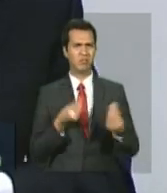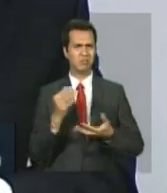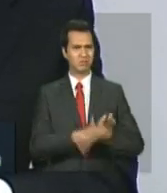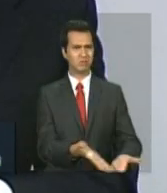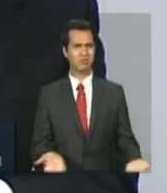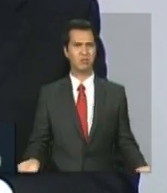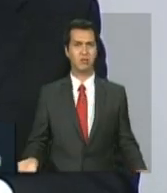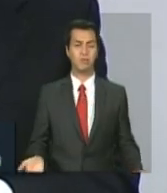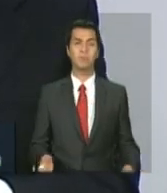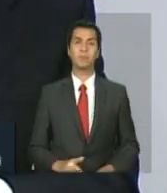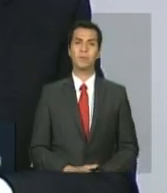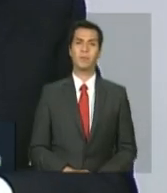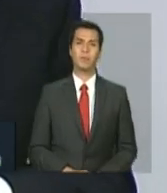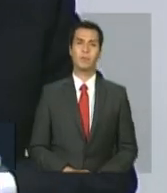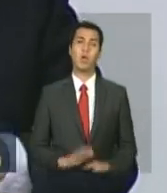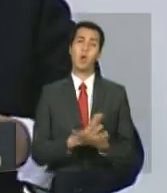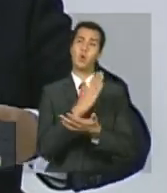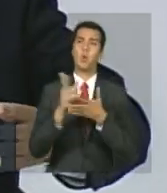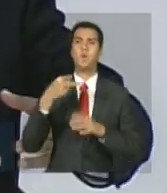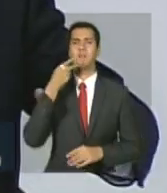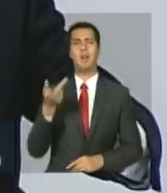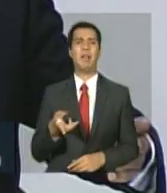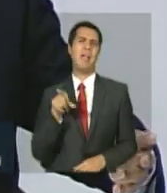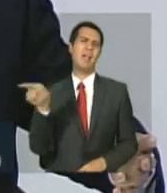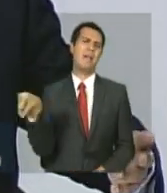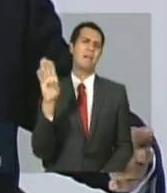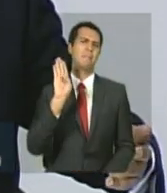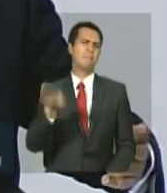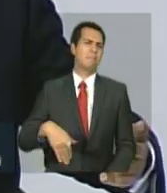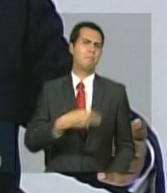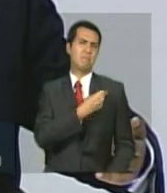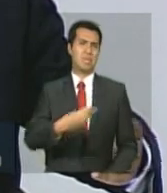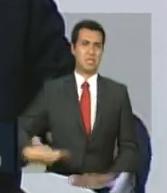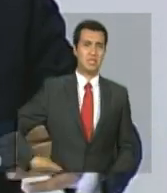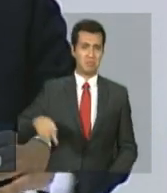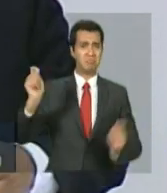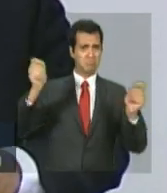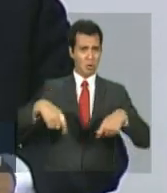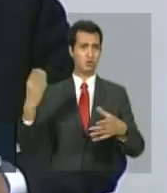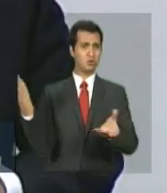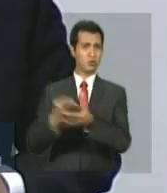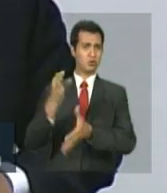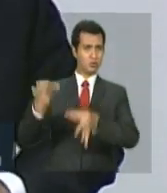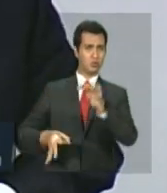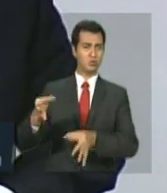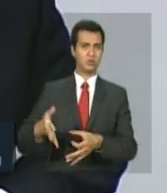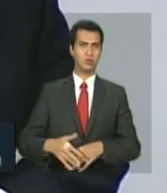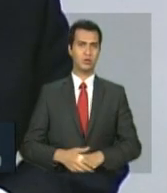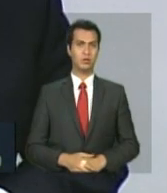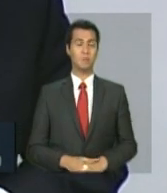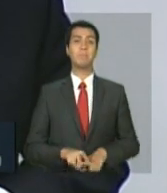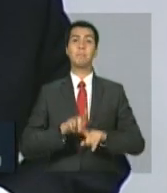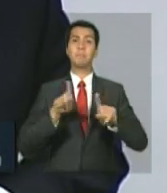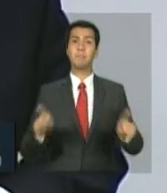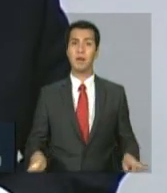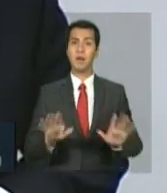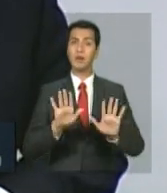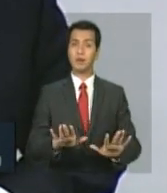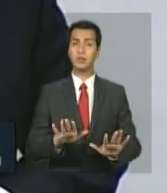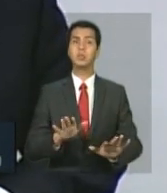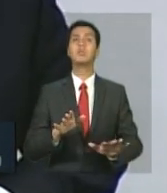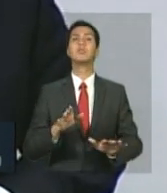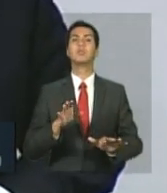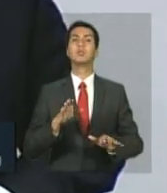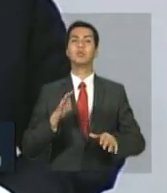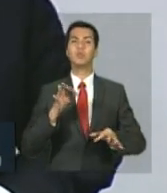ministro pode se defender na justiça. Trata-se de um processo político. Mas o processo político tem que ter